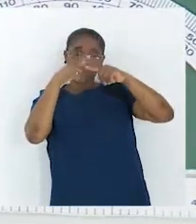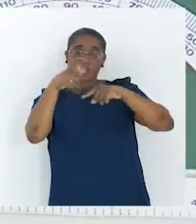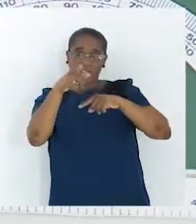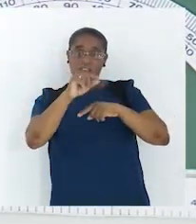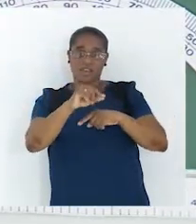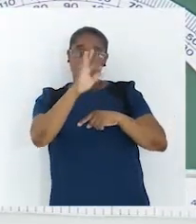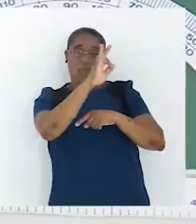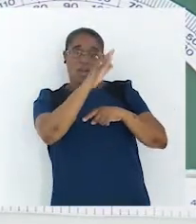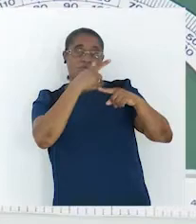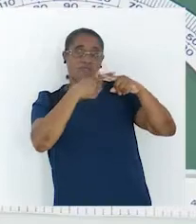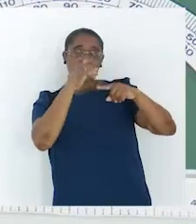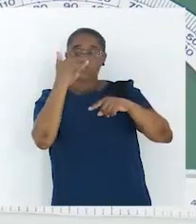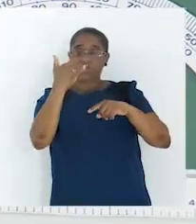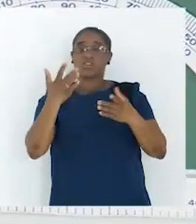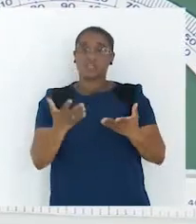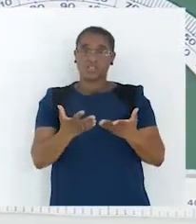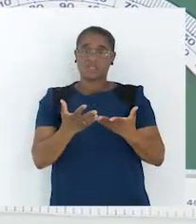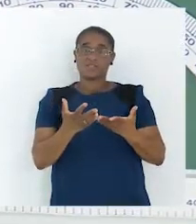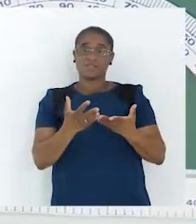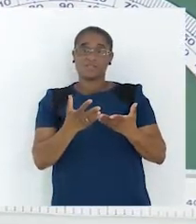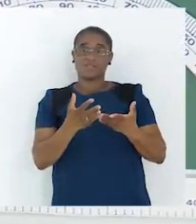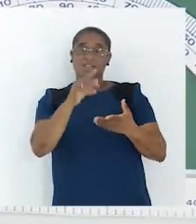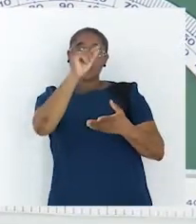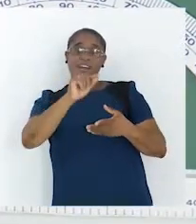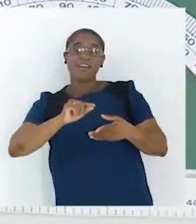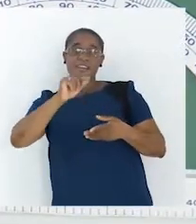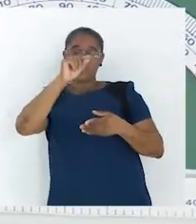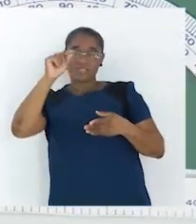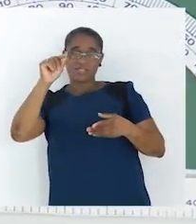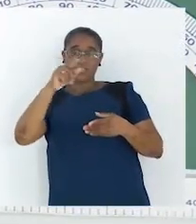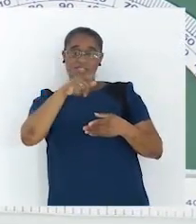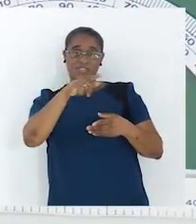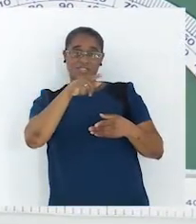quatro vezes 2 tu vens